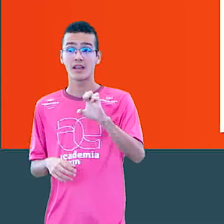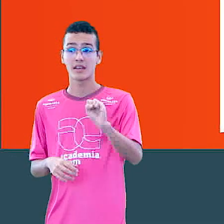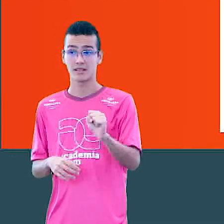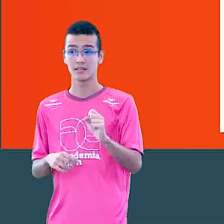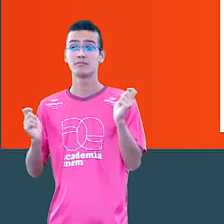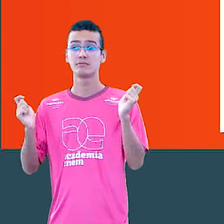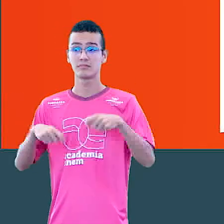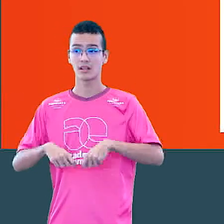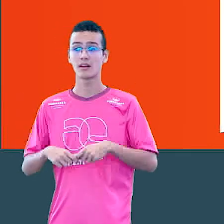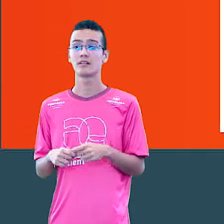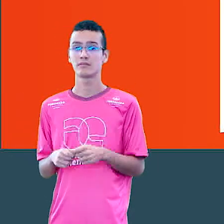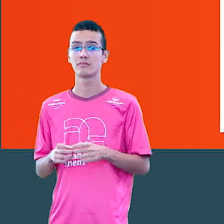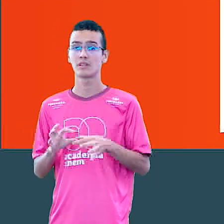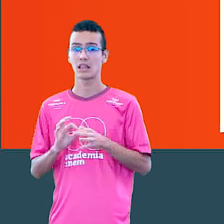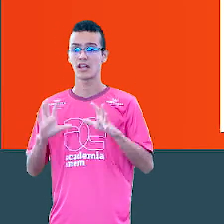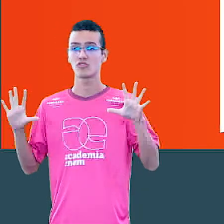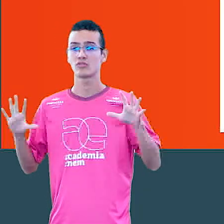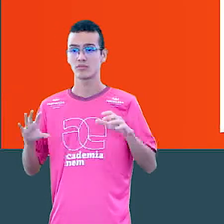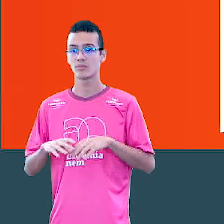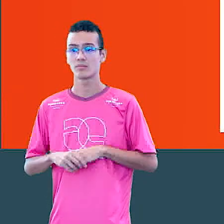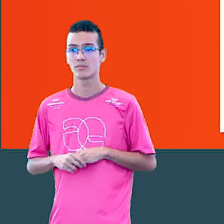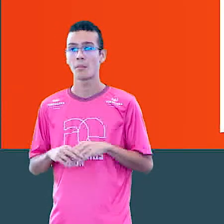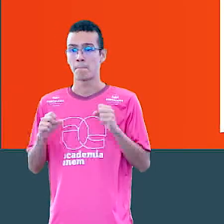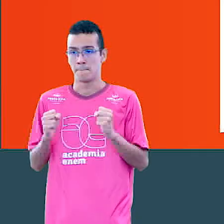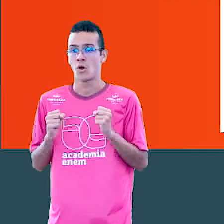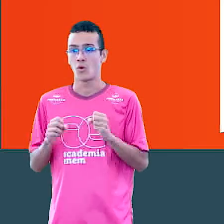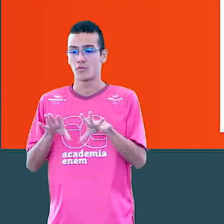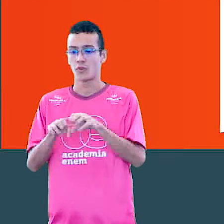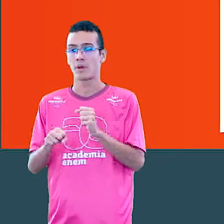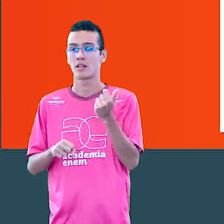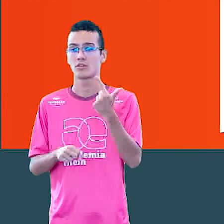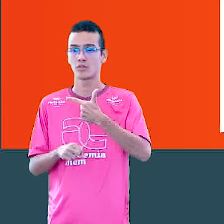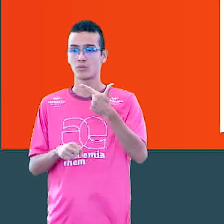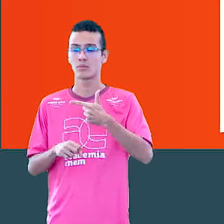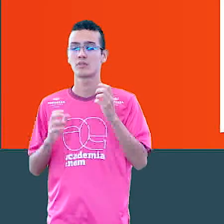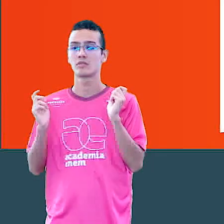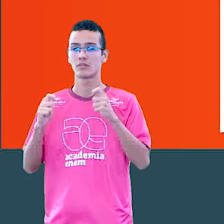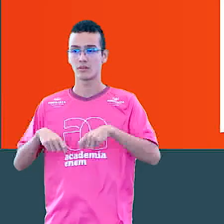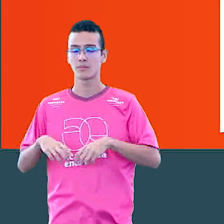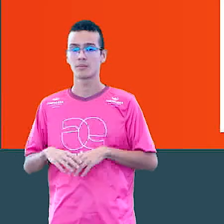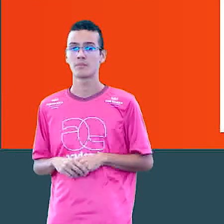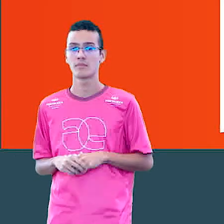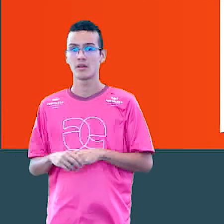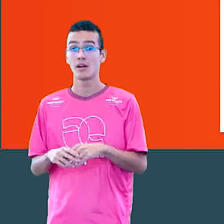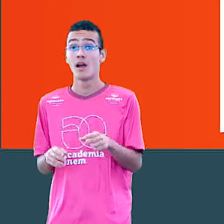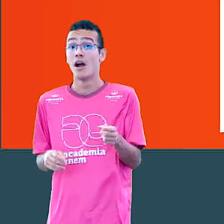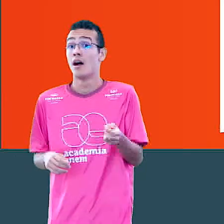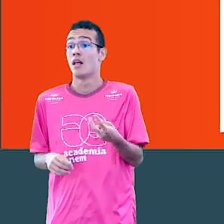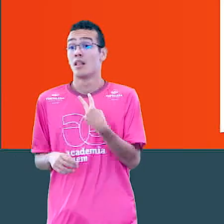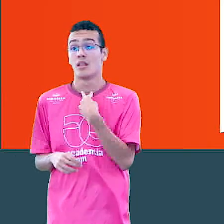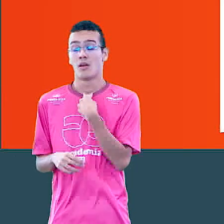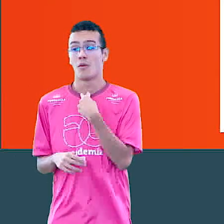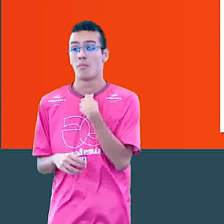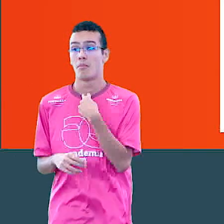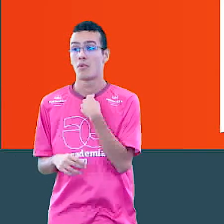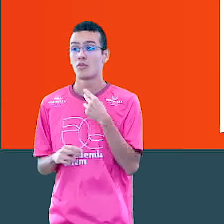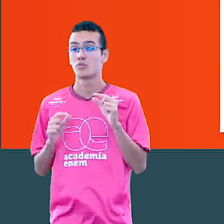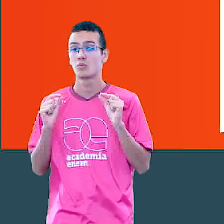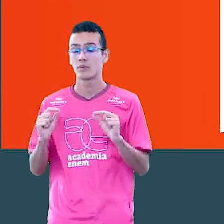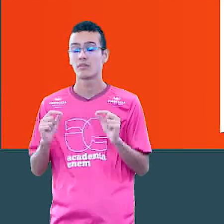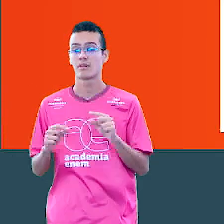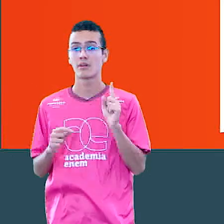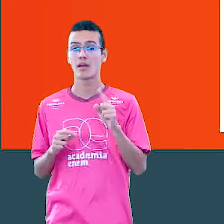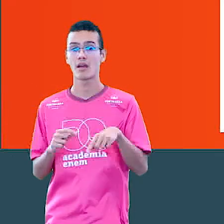certo? Conseguir o FIES para a segunda graduação, pode. Não pode ter pendência de financiamento anterior,